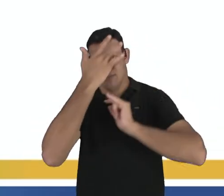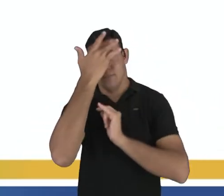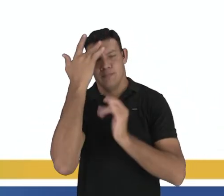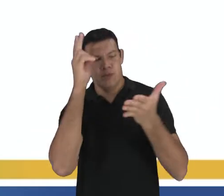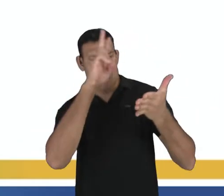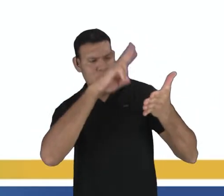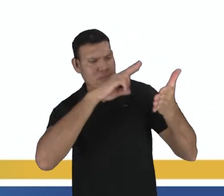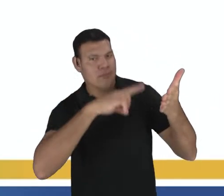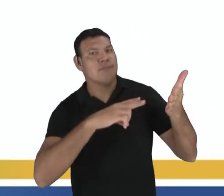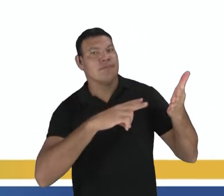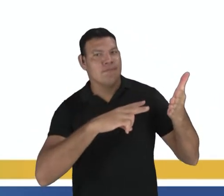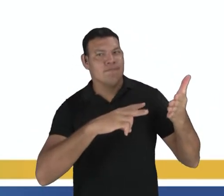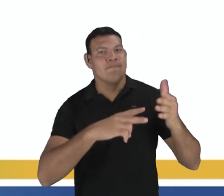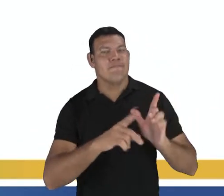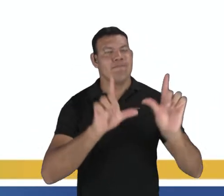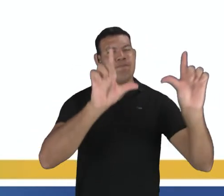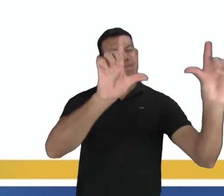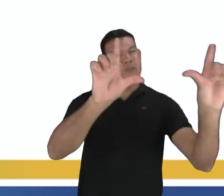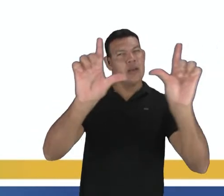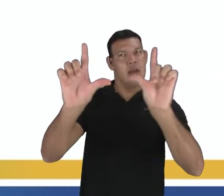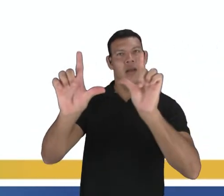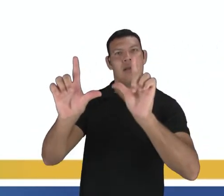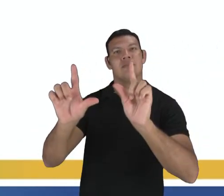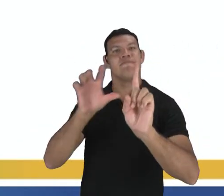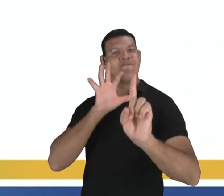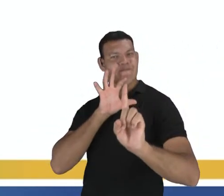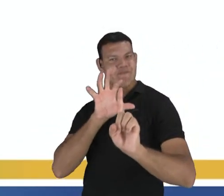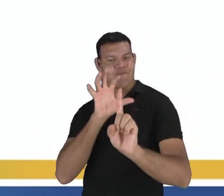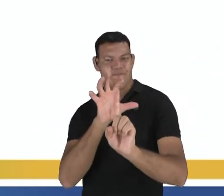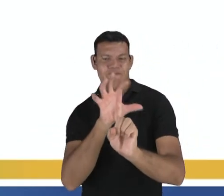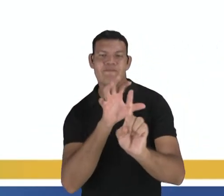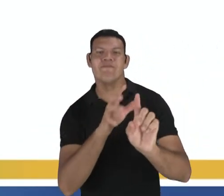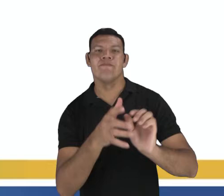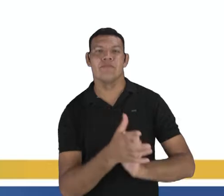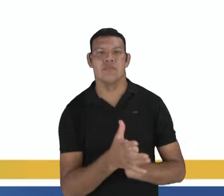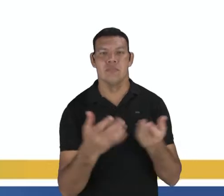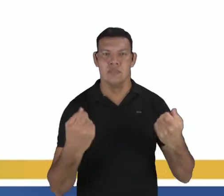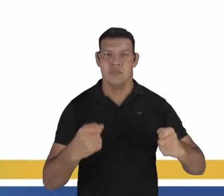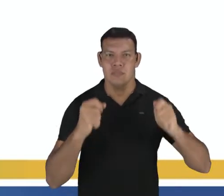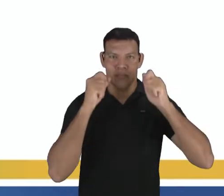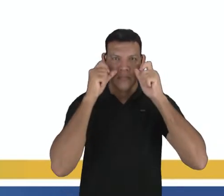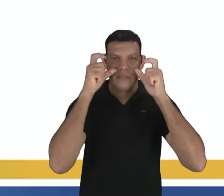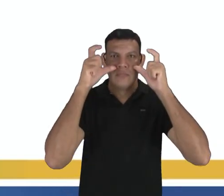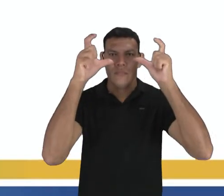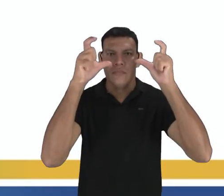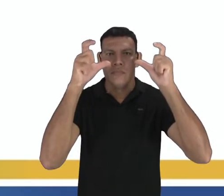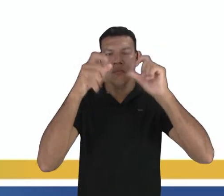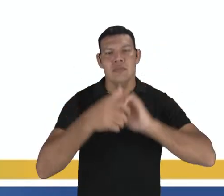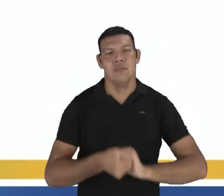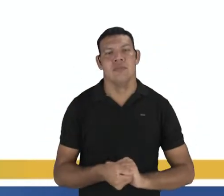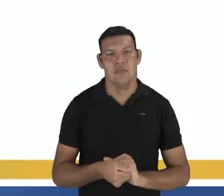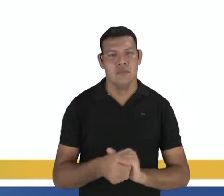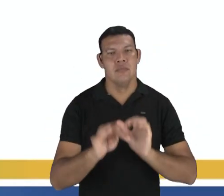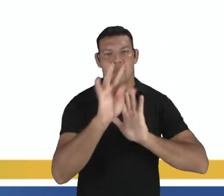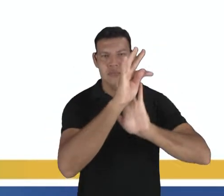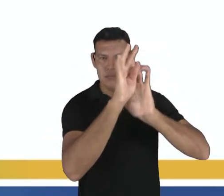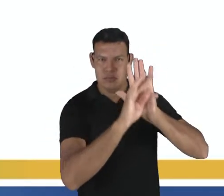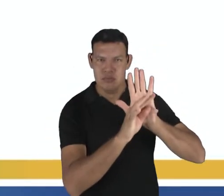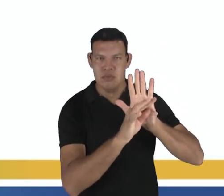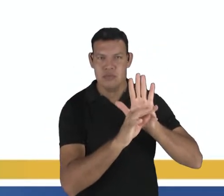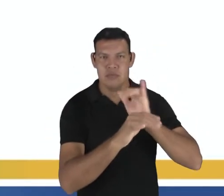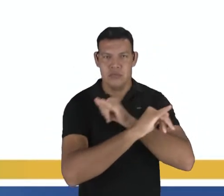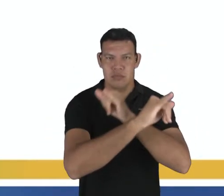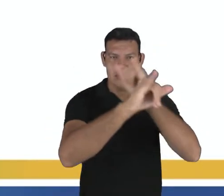aquela publicidade e ele vai ser convencido, precisa chamar a atenção dele. Então, os textos publicitários também